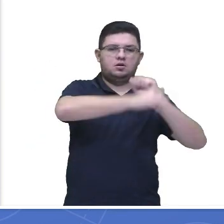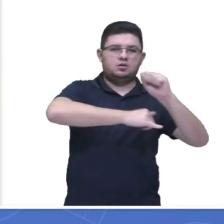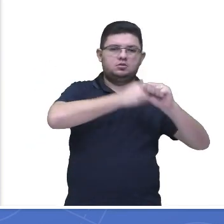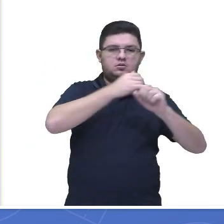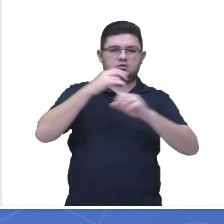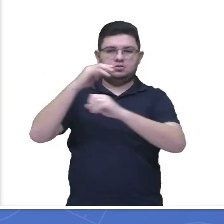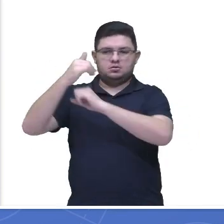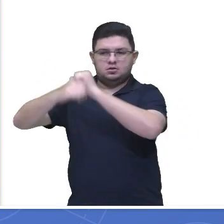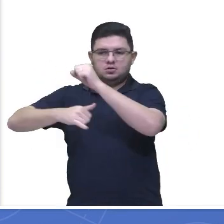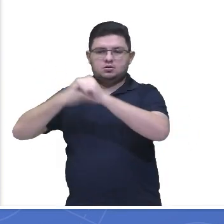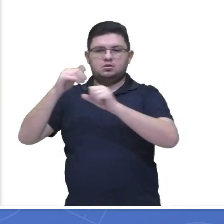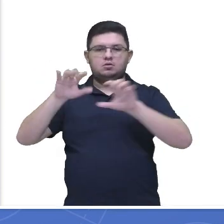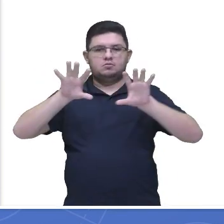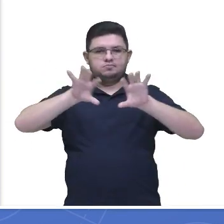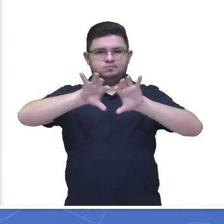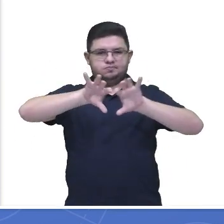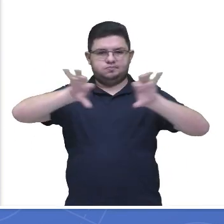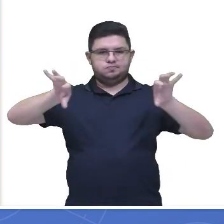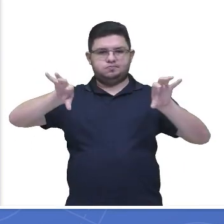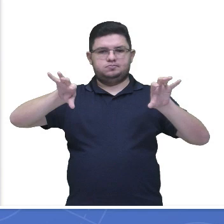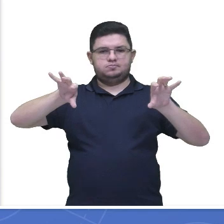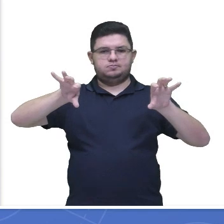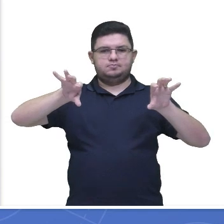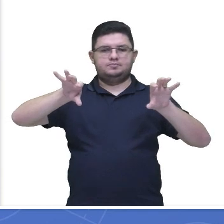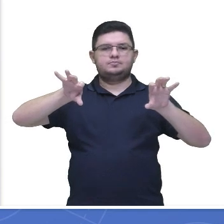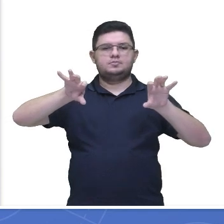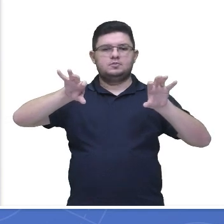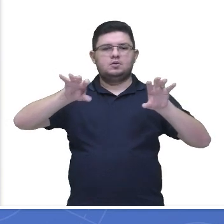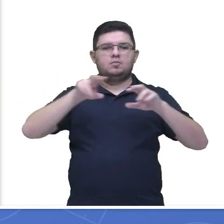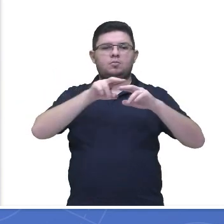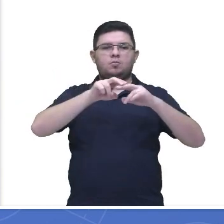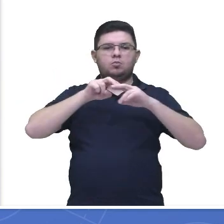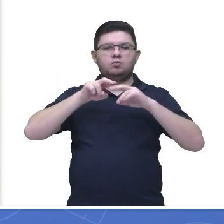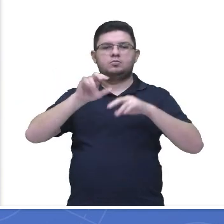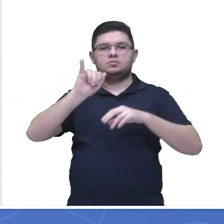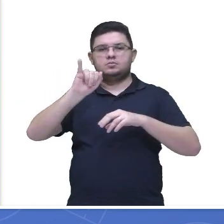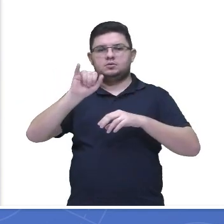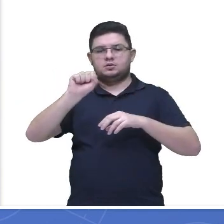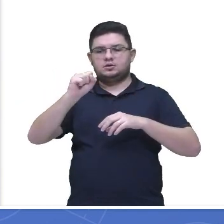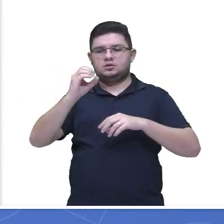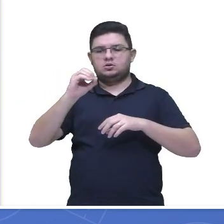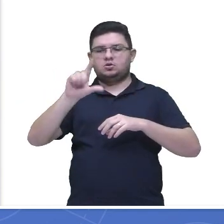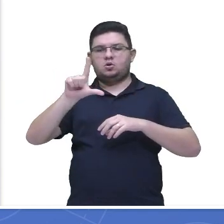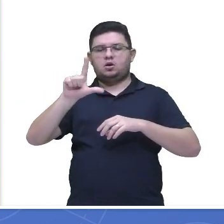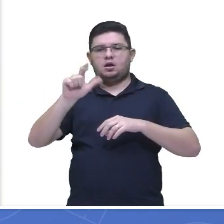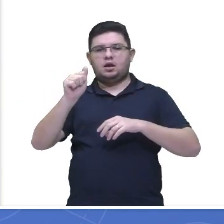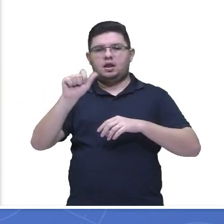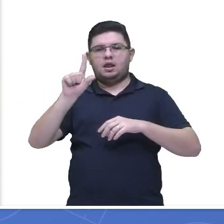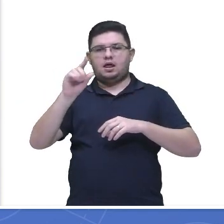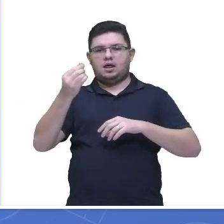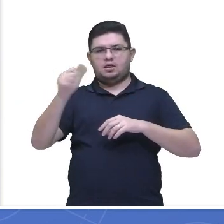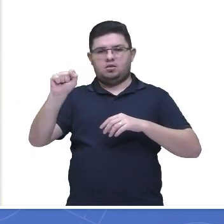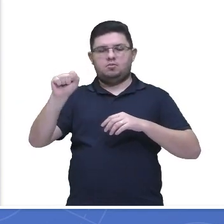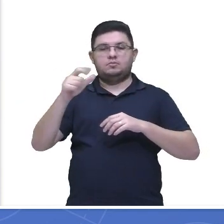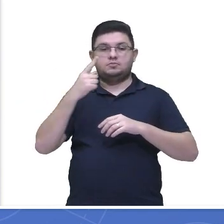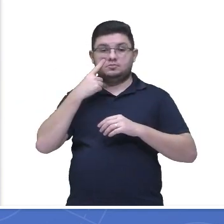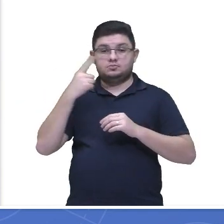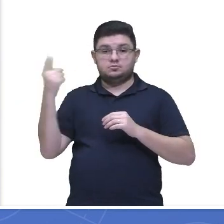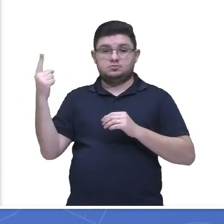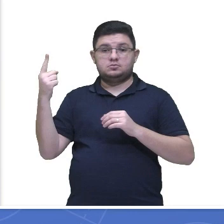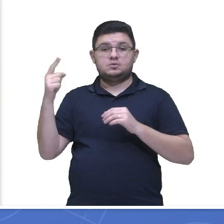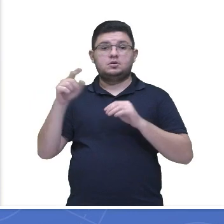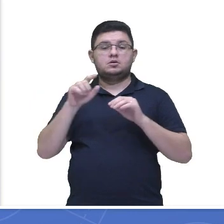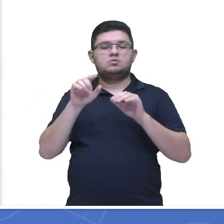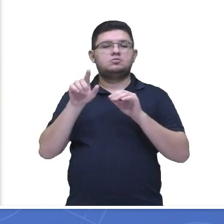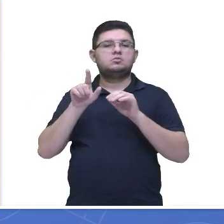bem? Então, se eu fosse classificar essa cadeia carbônica, ela seria o quê? Ela seria